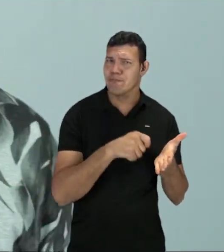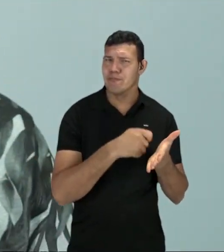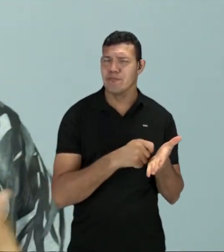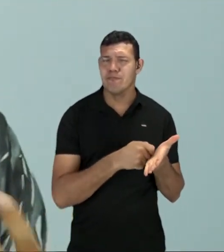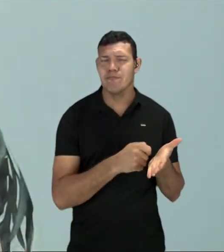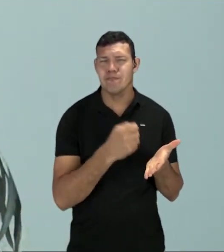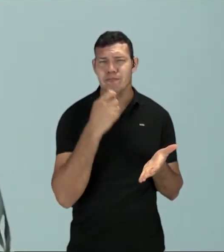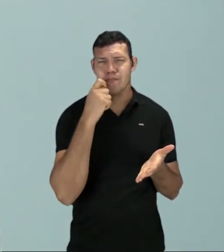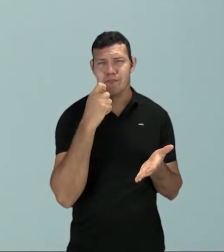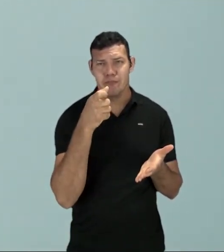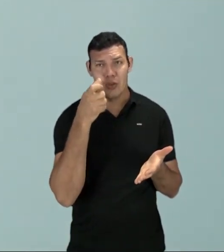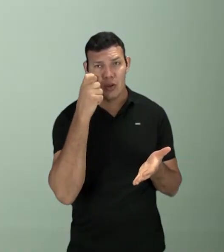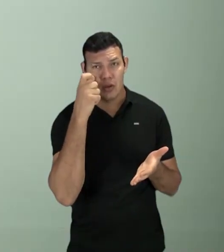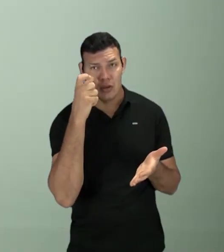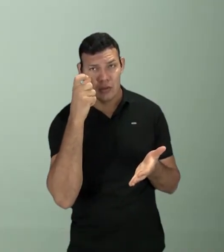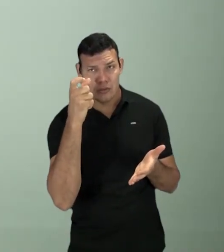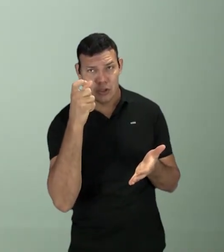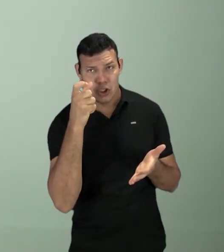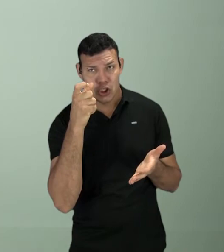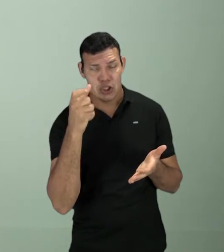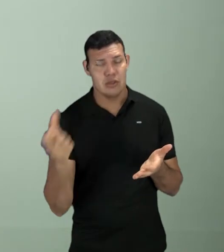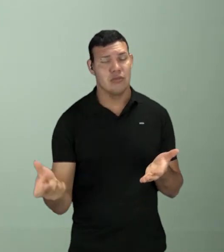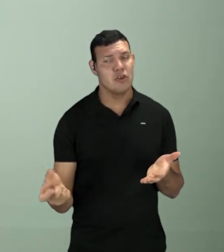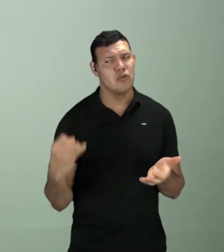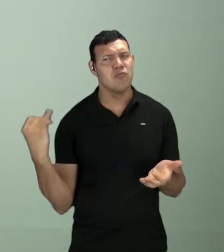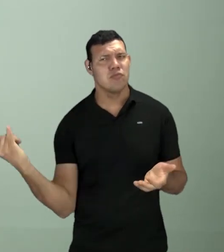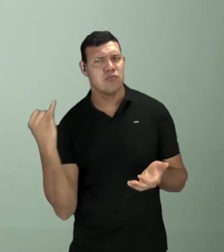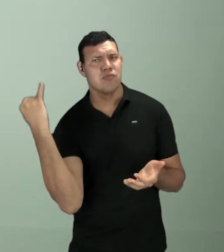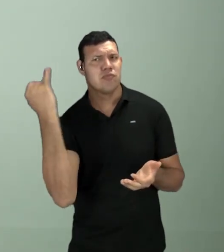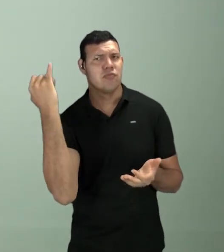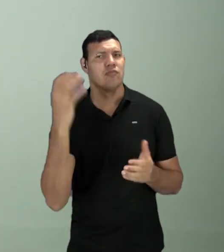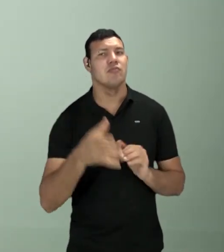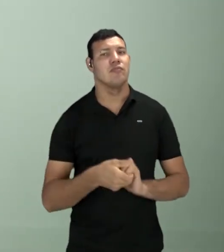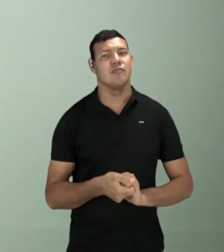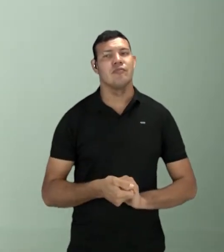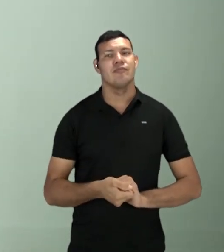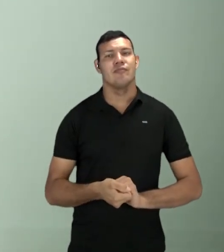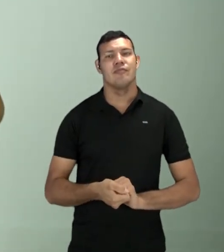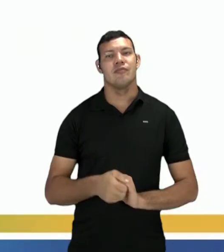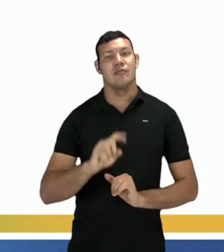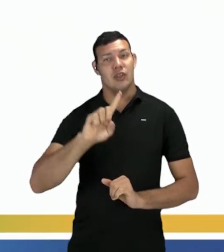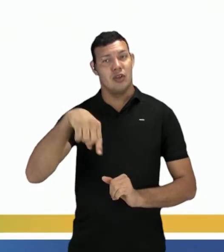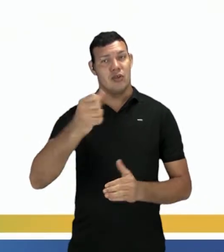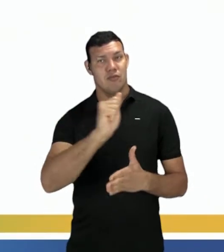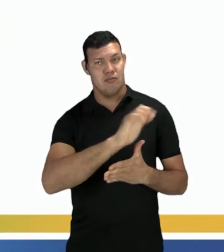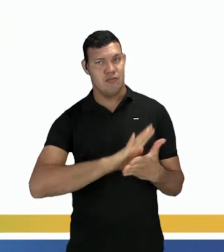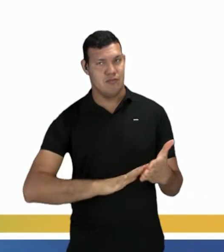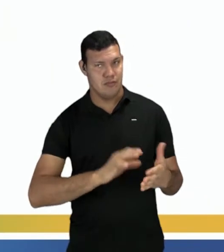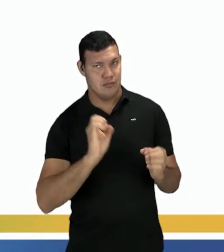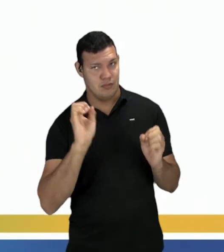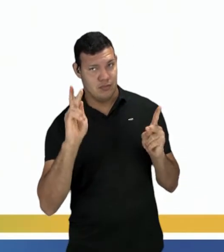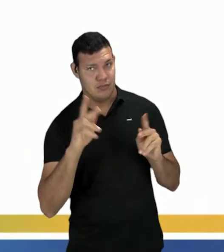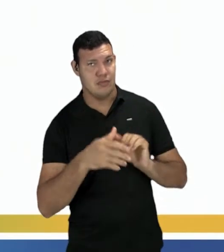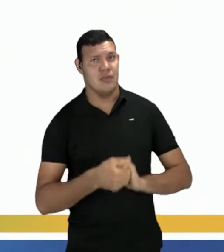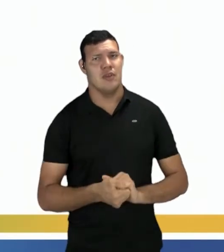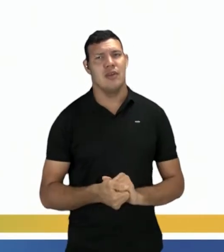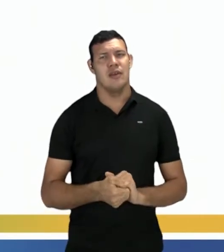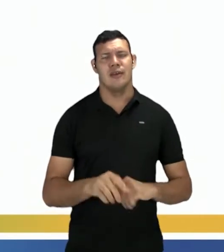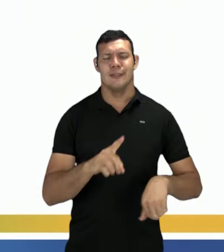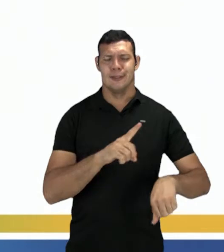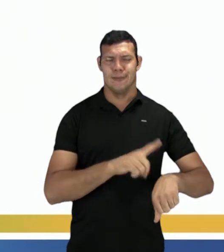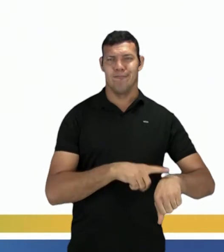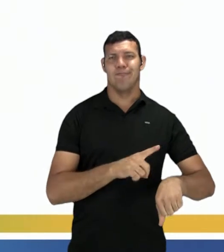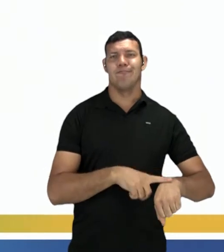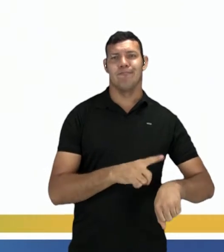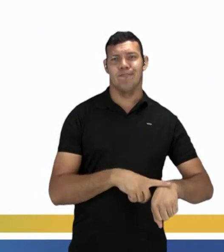importantes. Daqui a pouco a gente vai treinar um pouquinho nossas atividades, ok? Então, esse tempo, ele